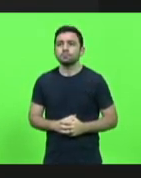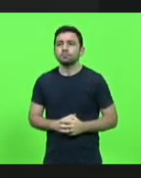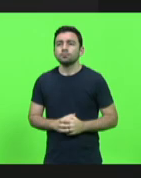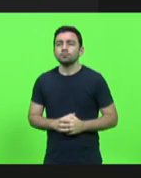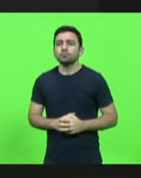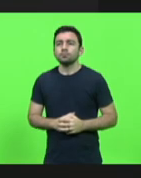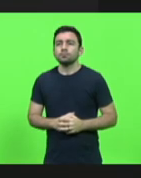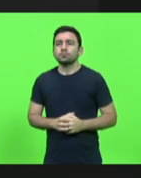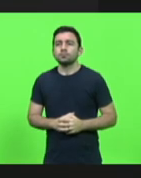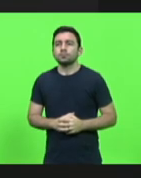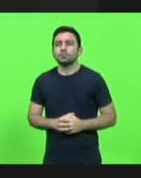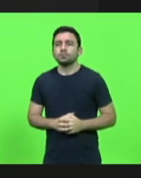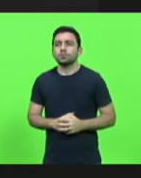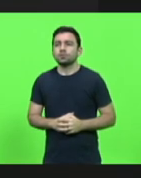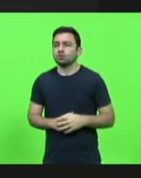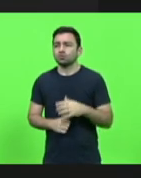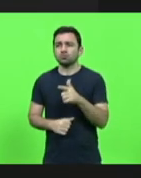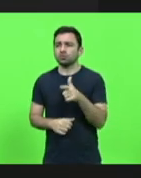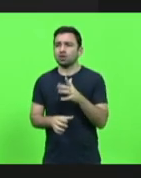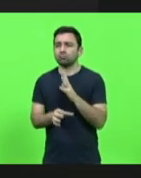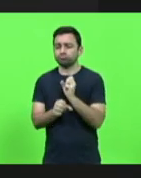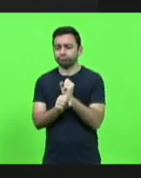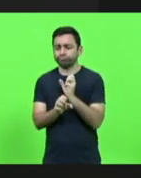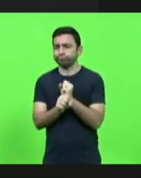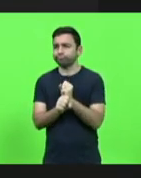de coro. Acho que não tem nem coro para votar essa moção.